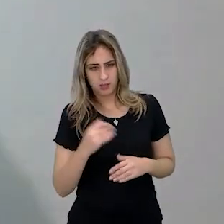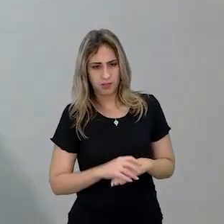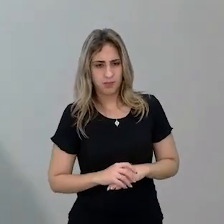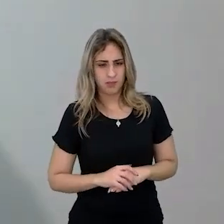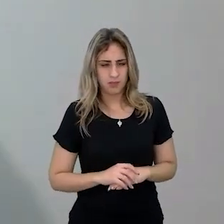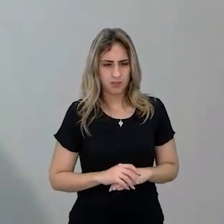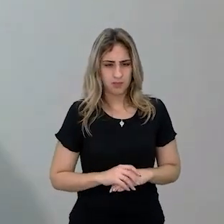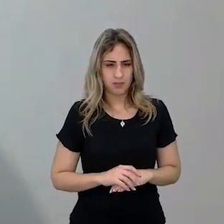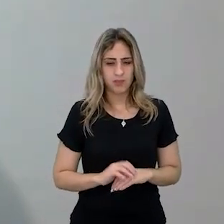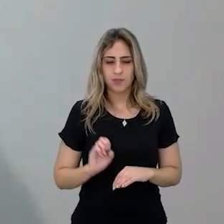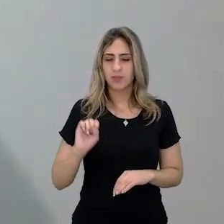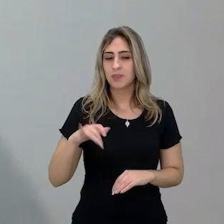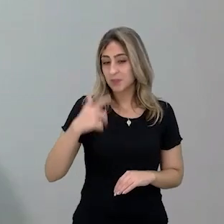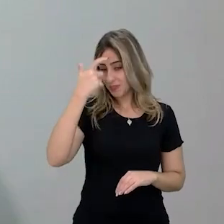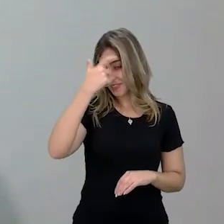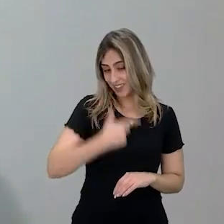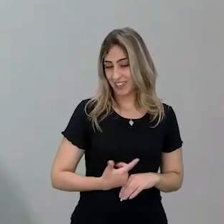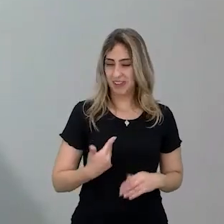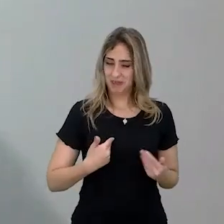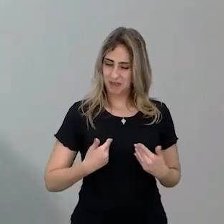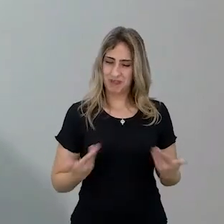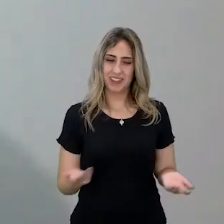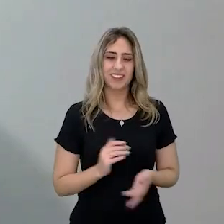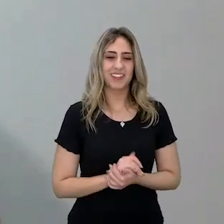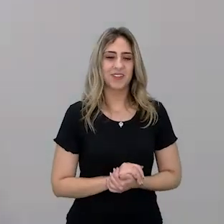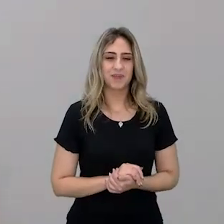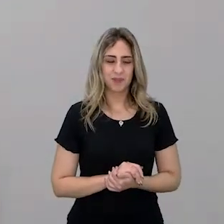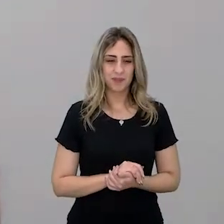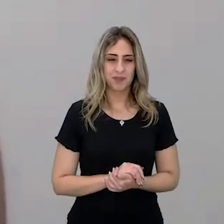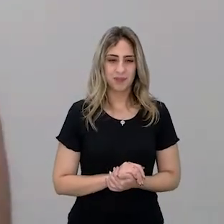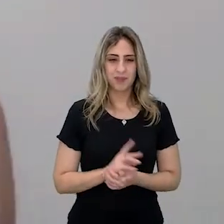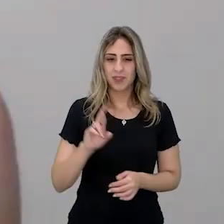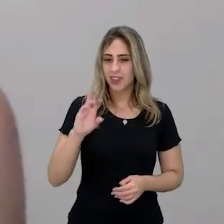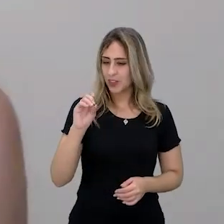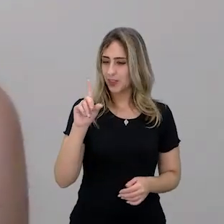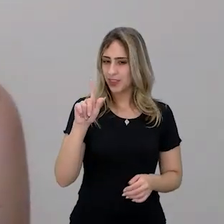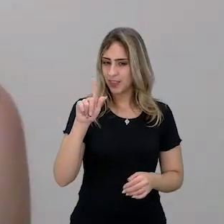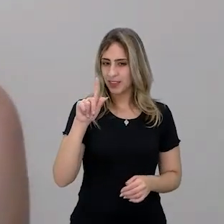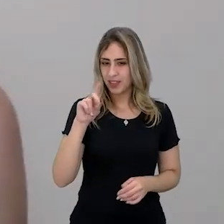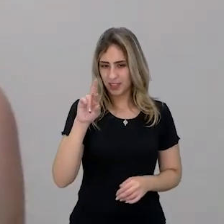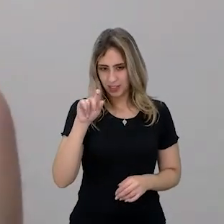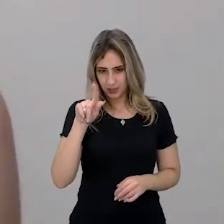Para mim. Rô? Isso, desculpa, Isso. Rô, para você. Rodrigo, é com você agora.